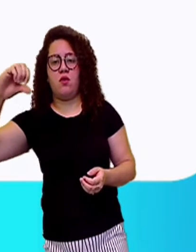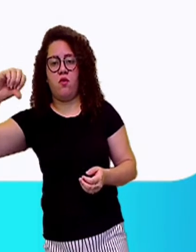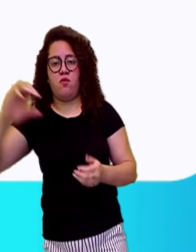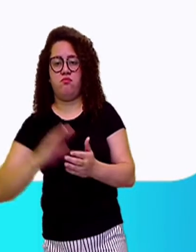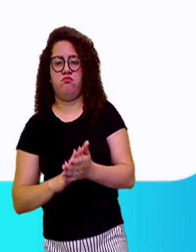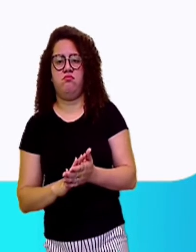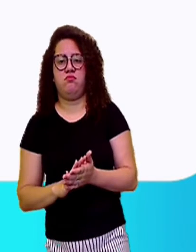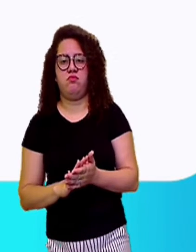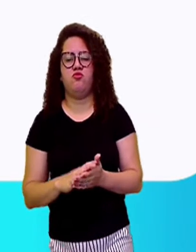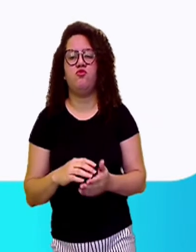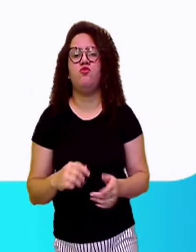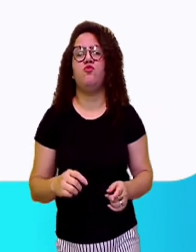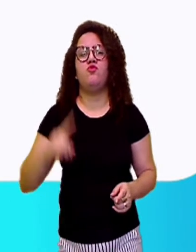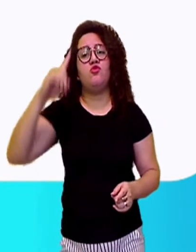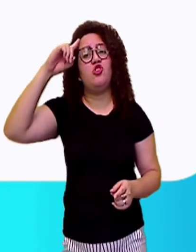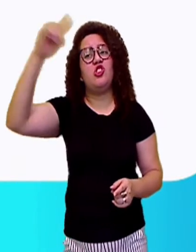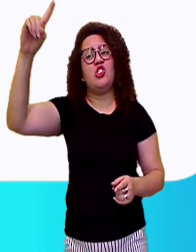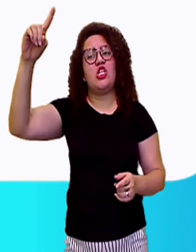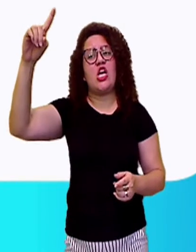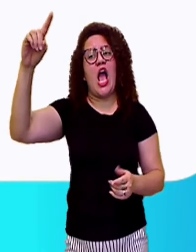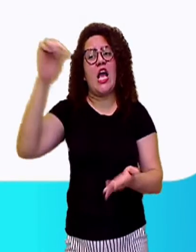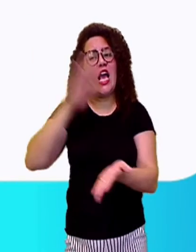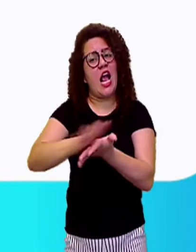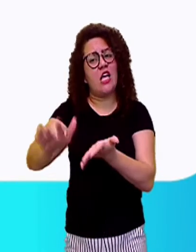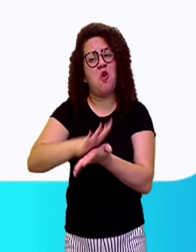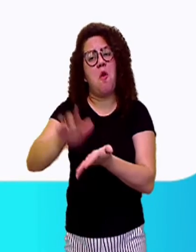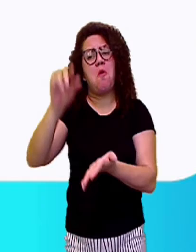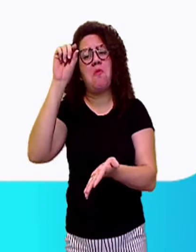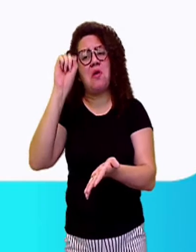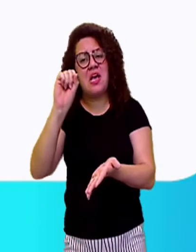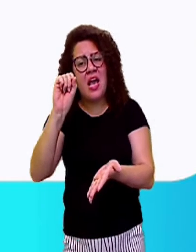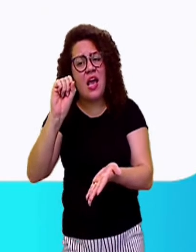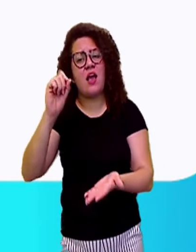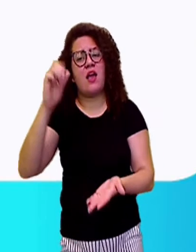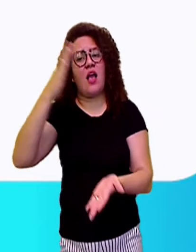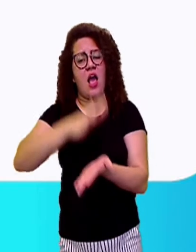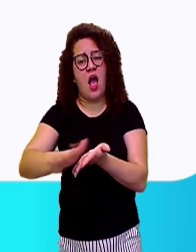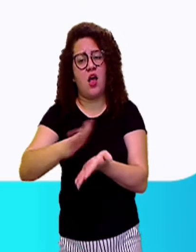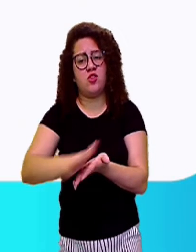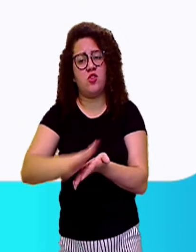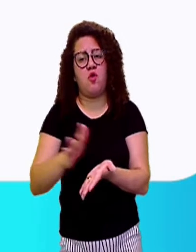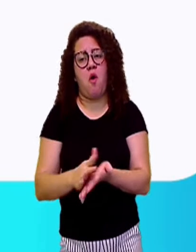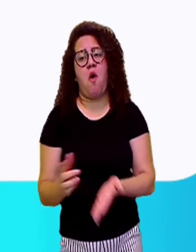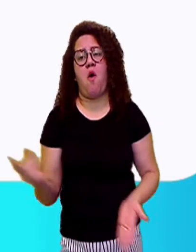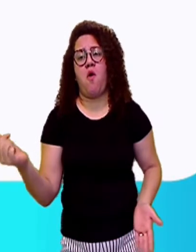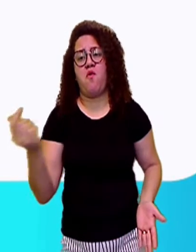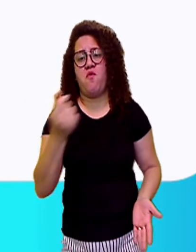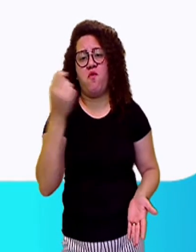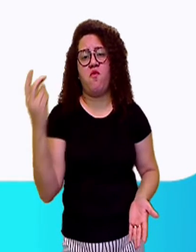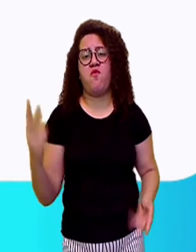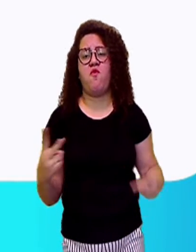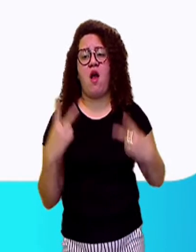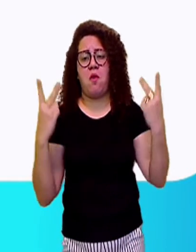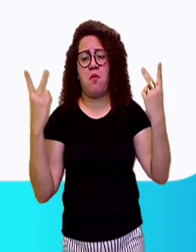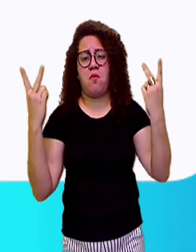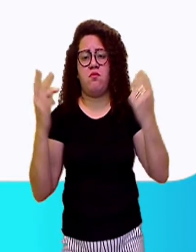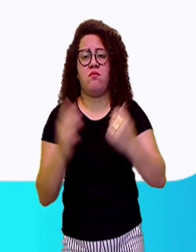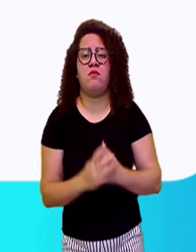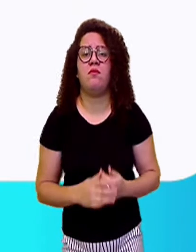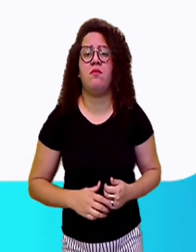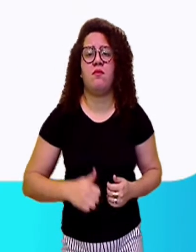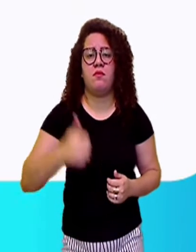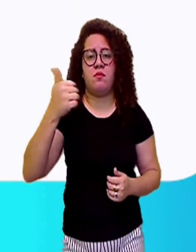ele gastou, o que ele gastou e qual foi o valor. Então, em 1º de março,